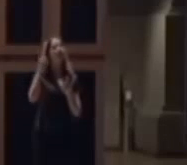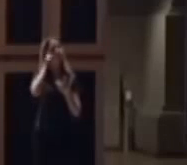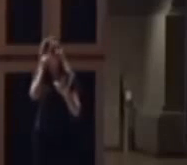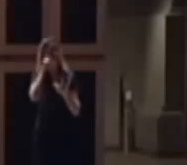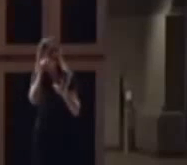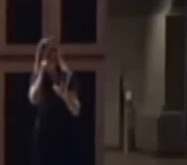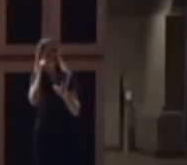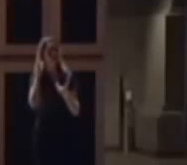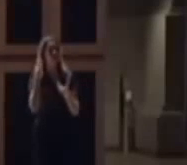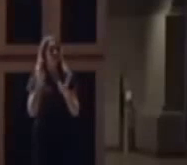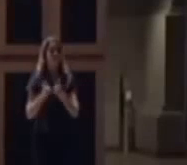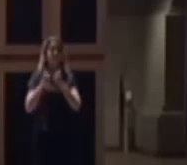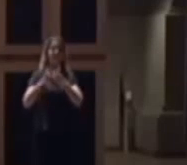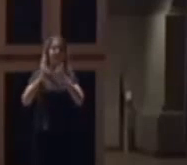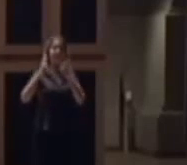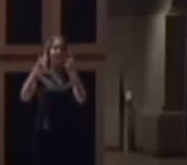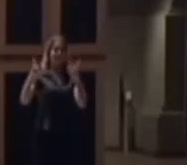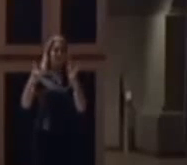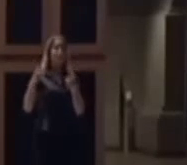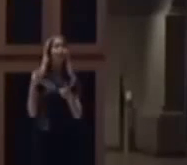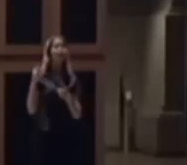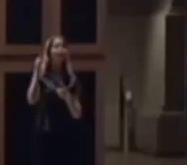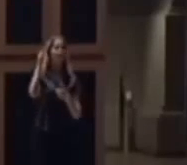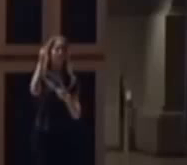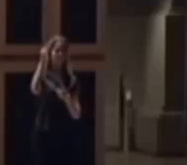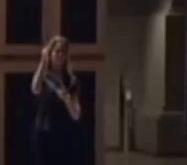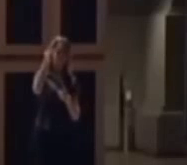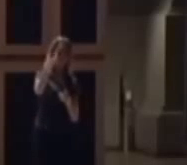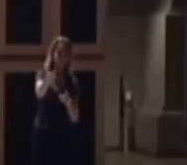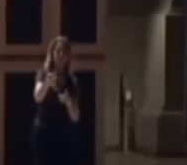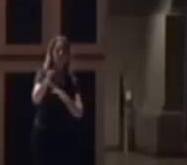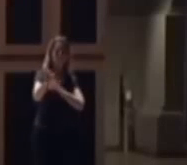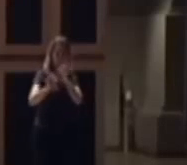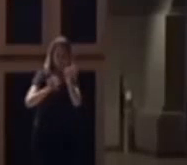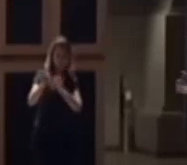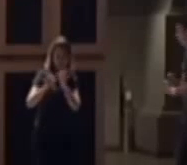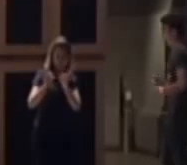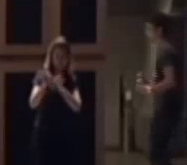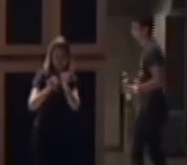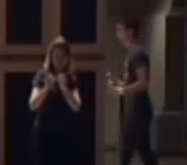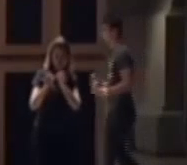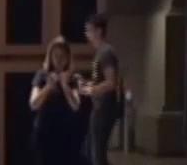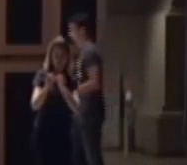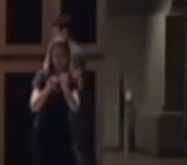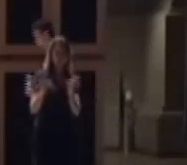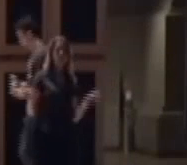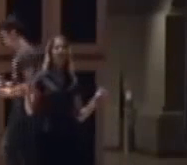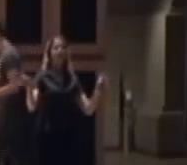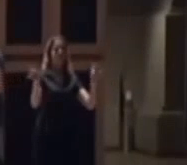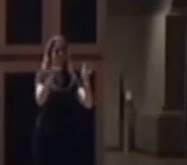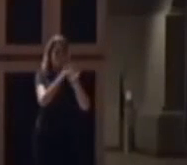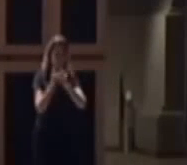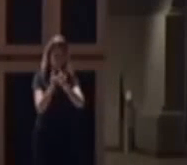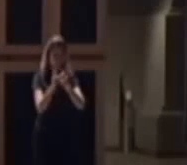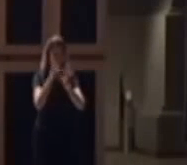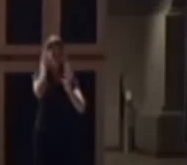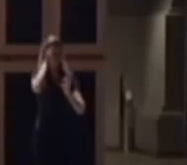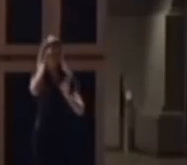cotidianamente para que a gente possa trabalhar futuros projetos em parceria com as entidades na área de cultura.